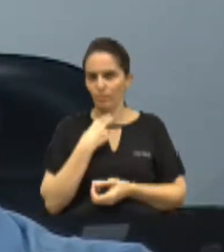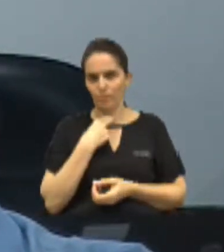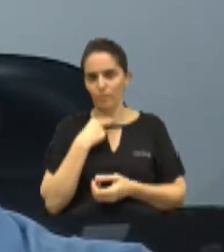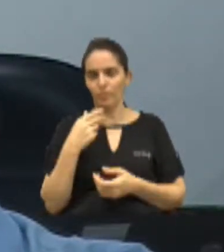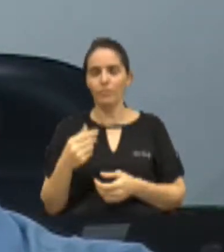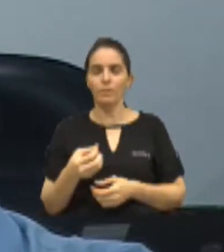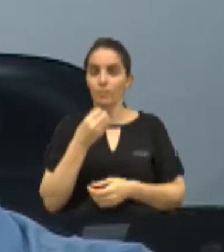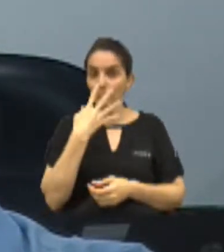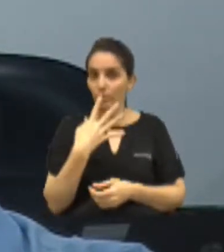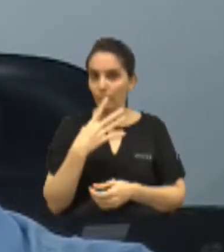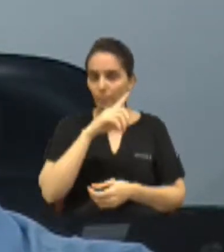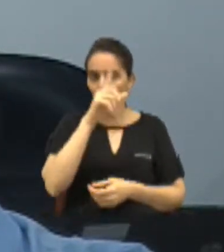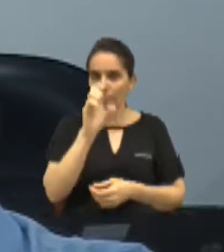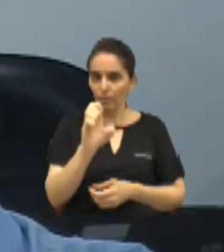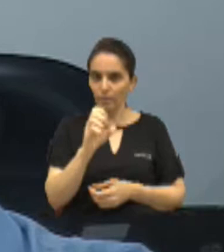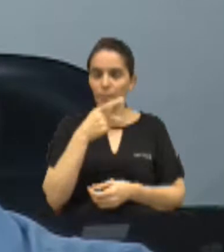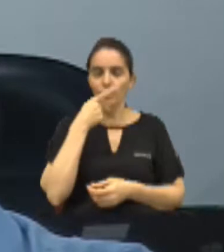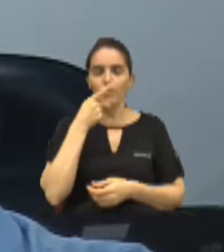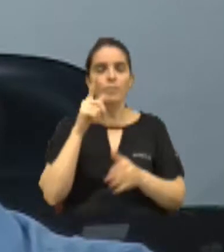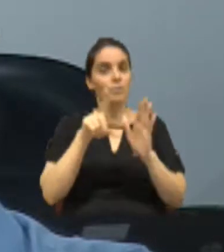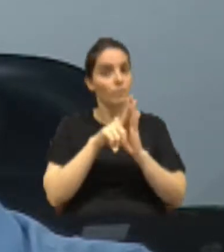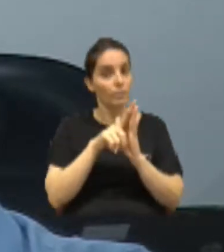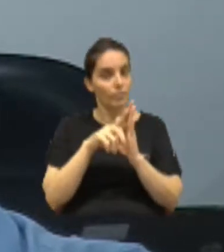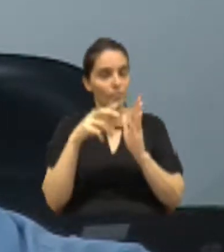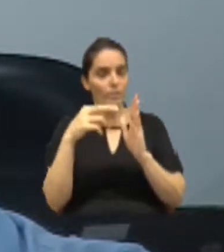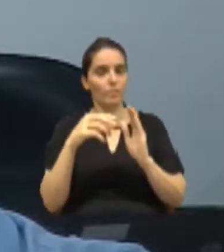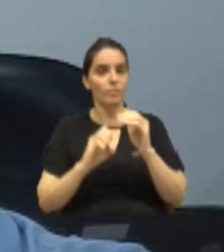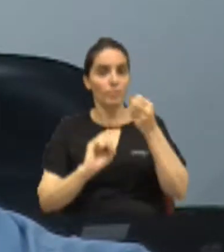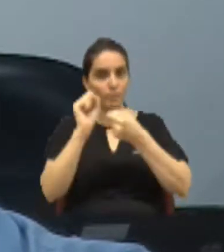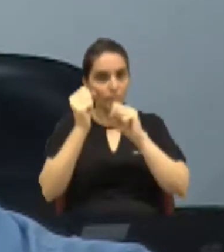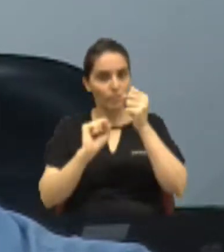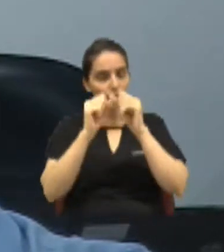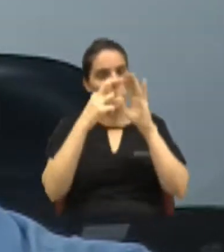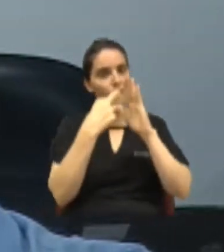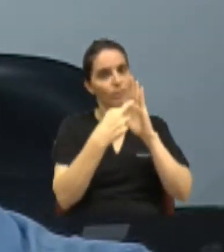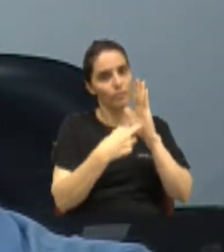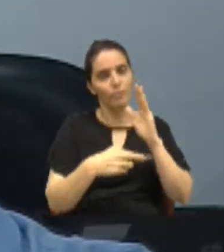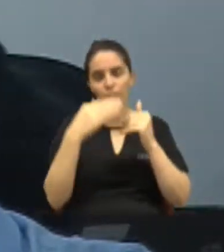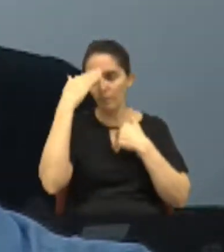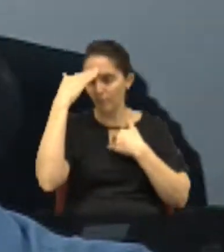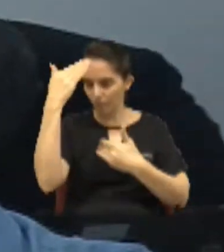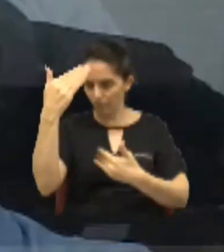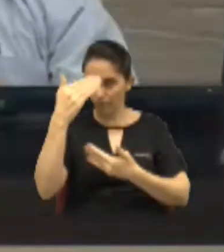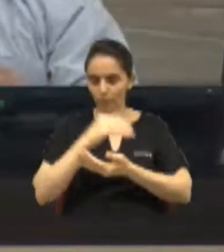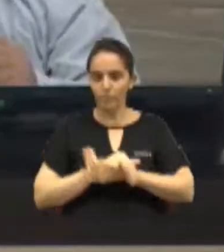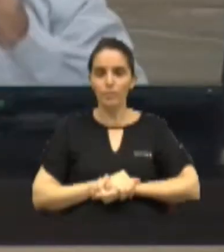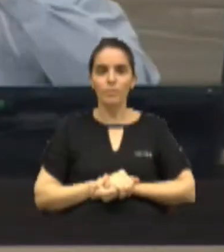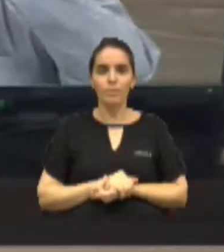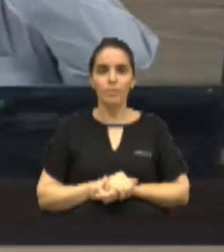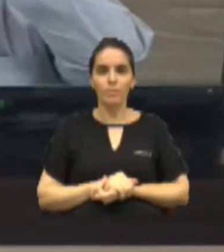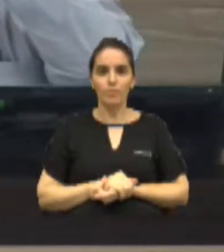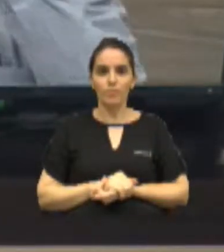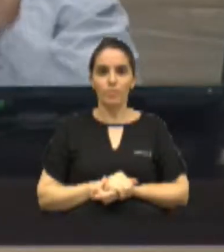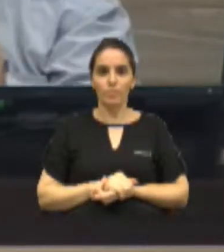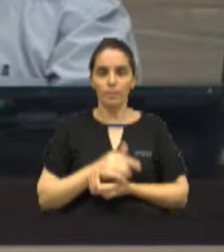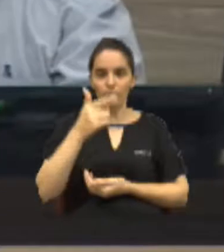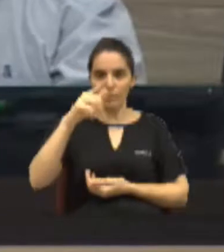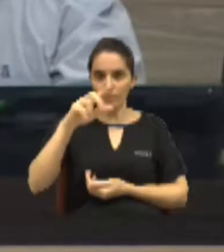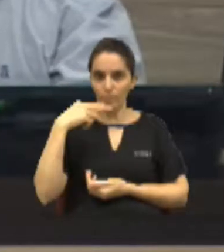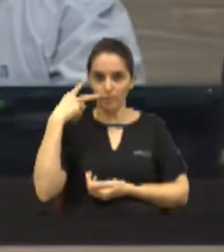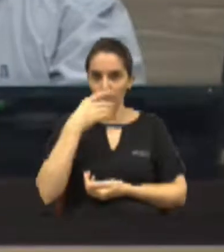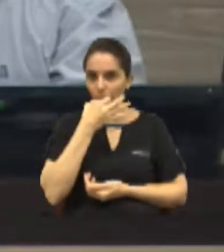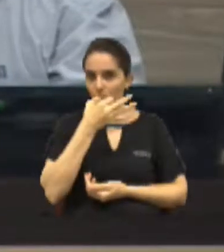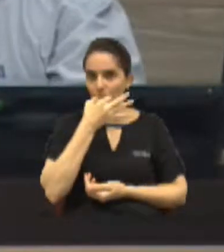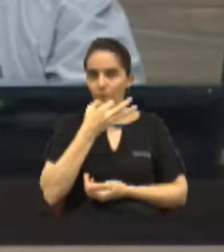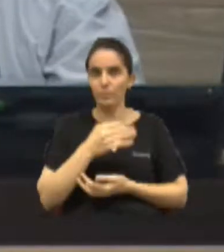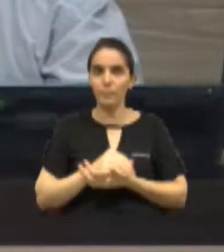inovação, uma lei permitindo que se regularize dentro da situação que se encontra. Obrigado. Algum vereador deseja discutir?